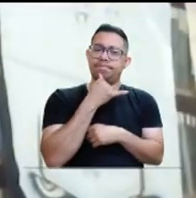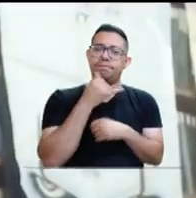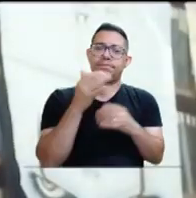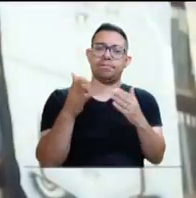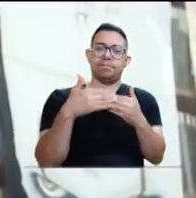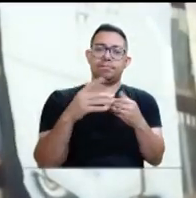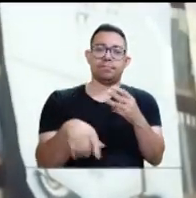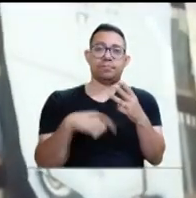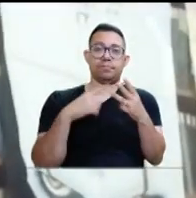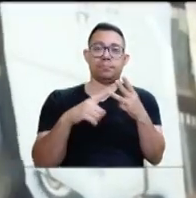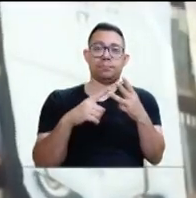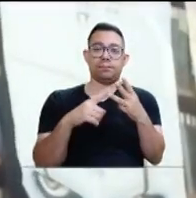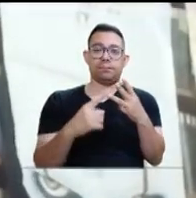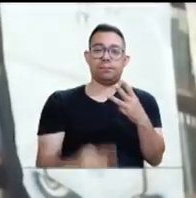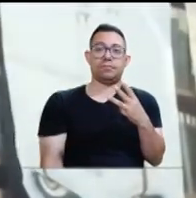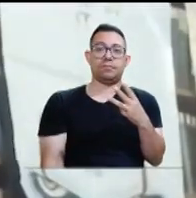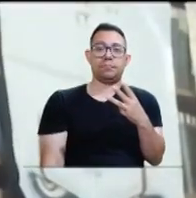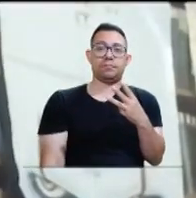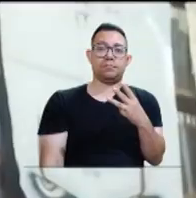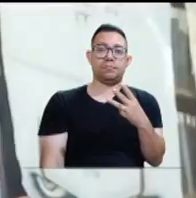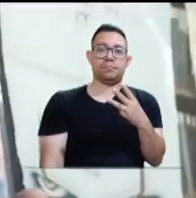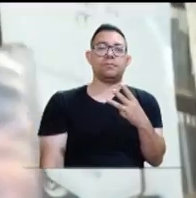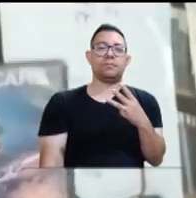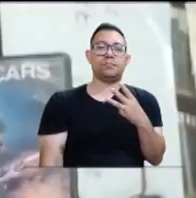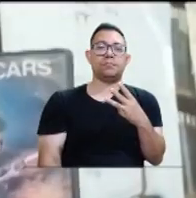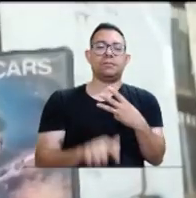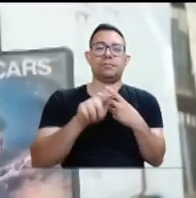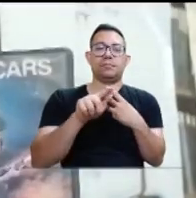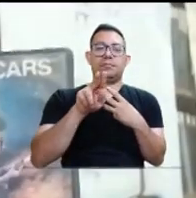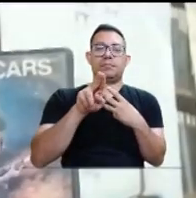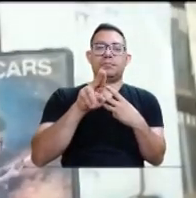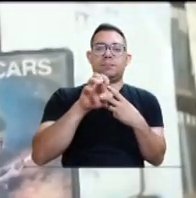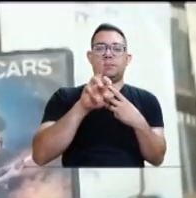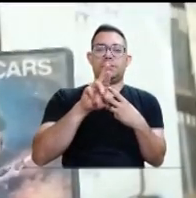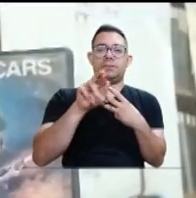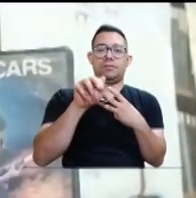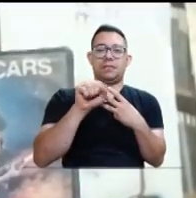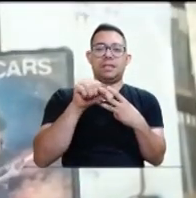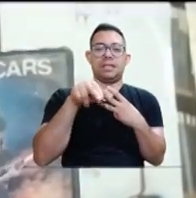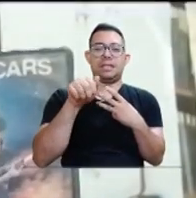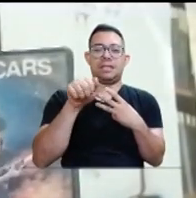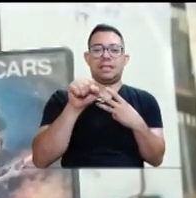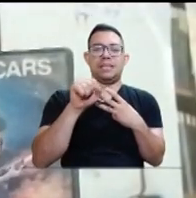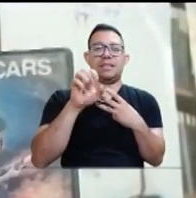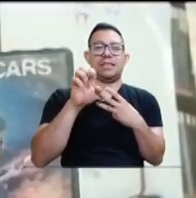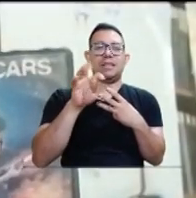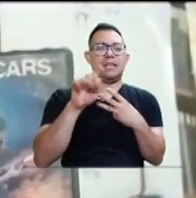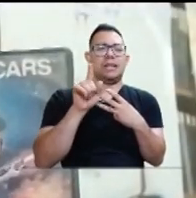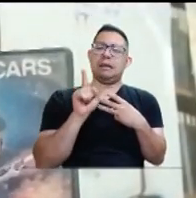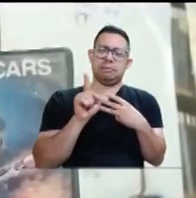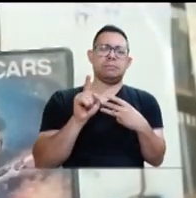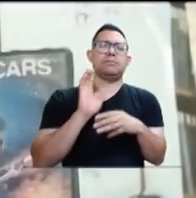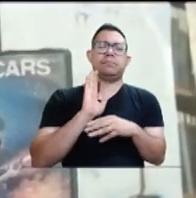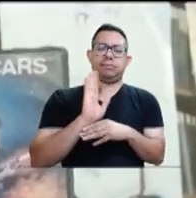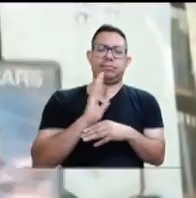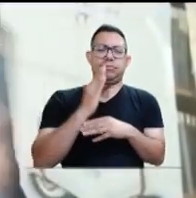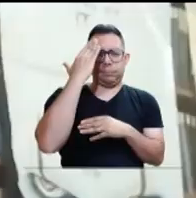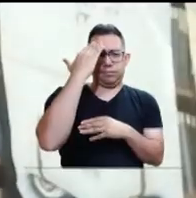Que infelizmente fechou. E o clássico aqui, né? Guerra nas Estrelas, o grande clássico